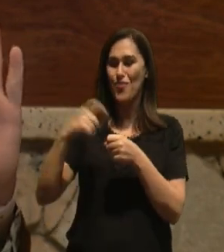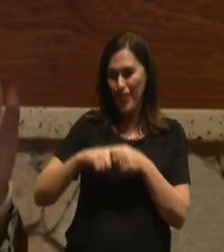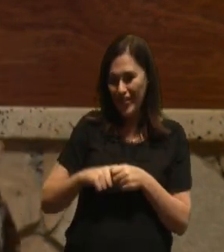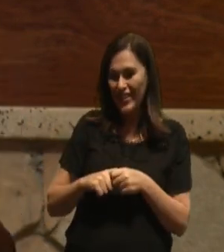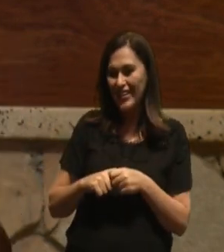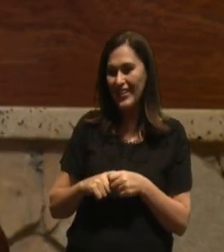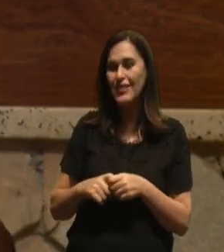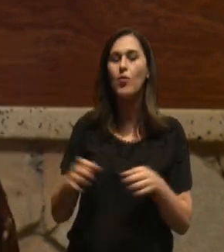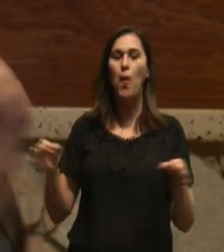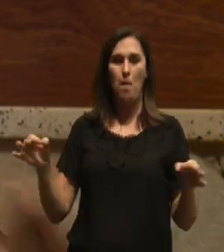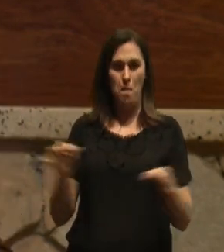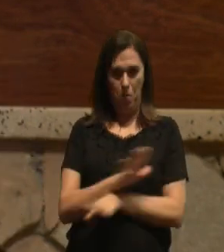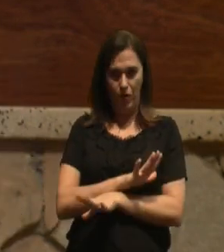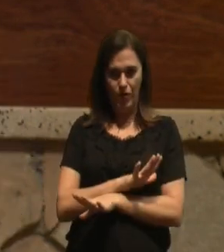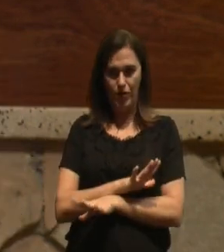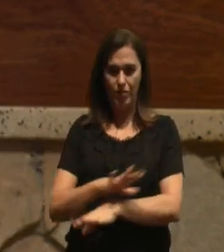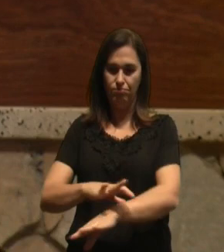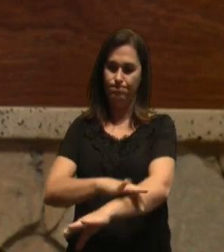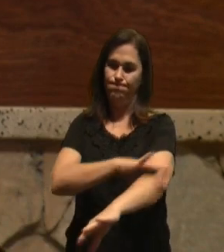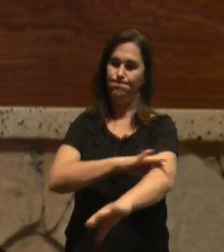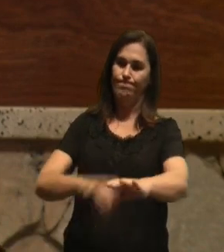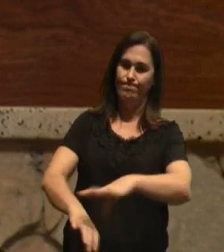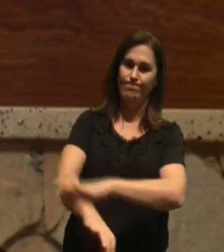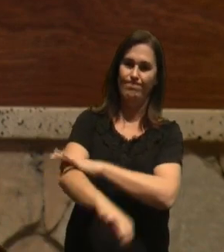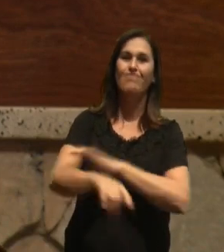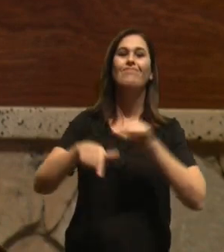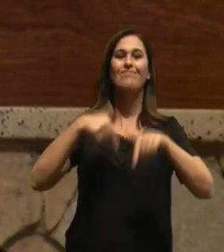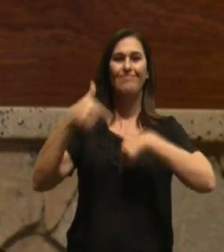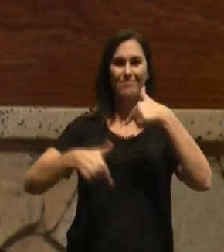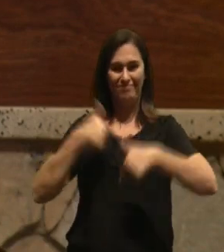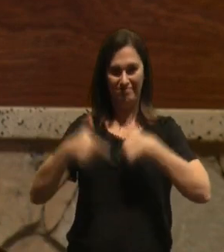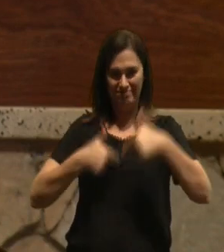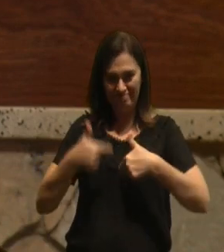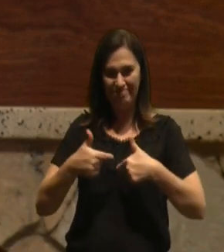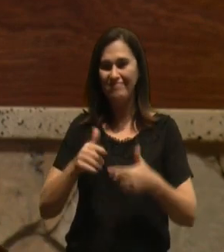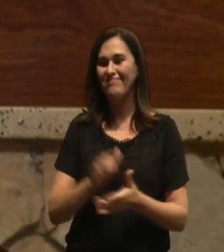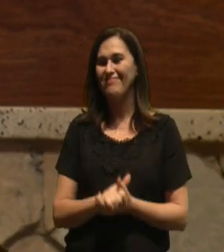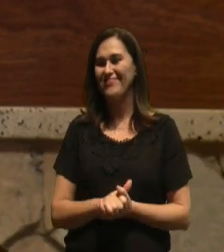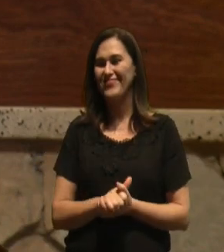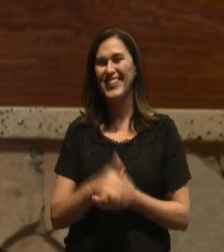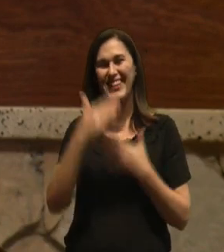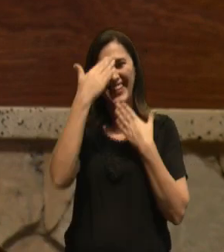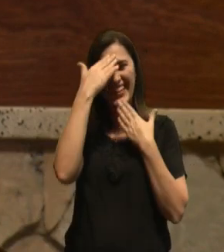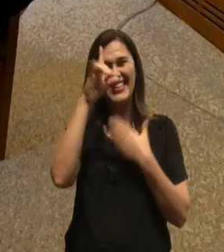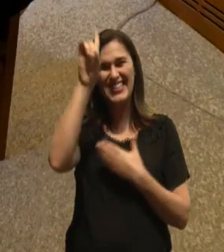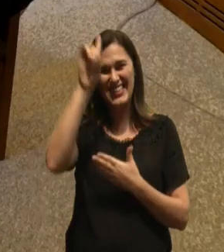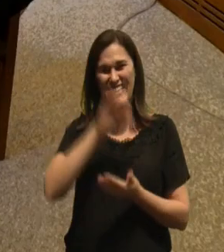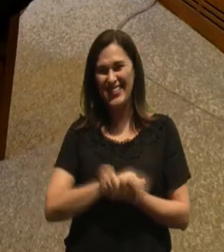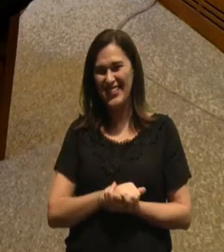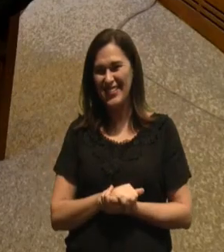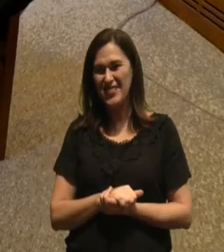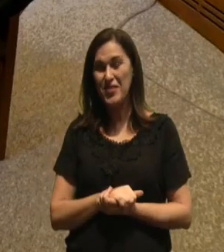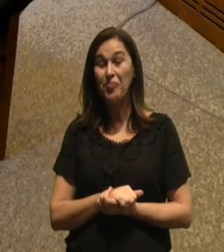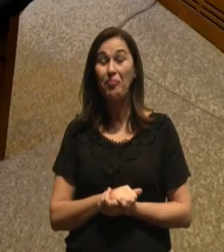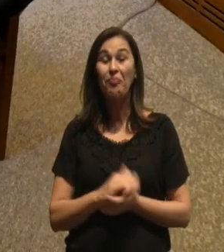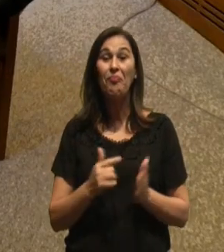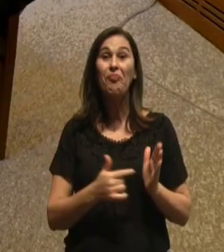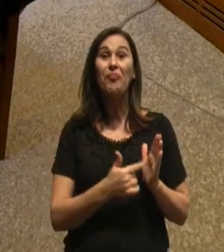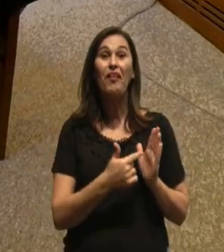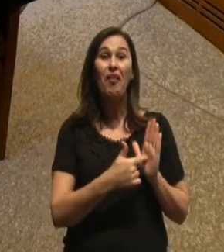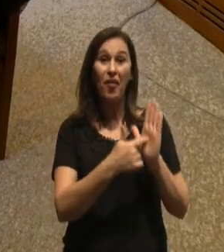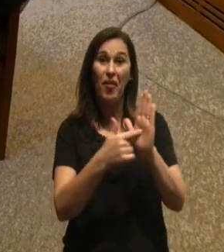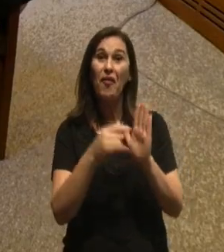estamos prontas para arregaçar as mangas e trabalhar. Graças a Deus. Irmãos, está aí um